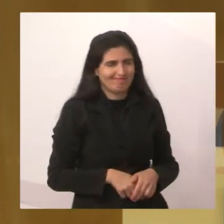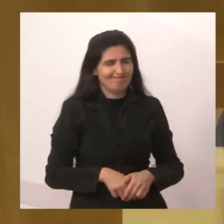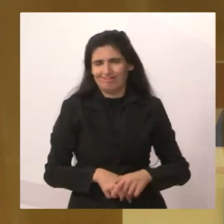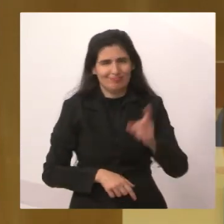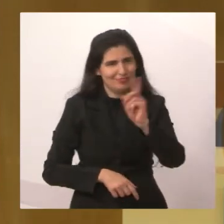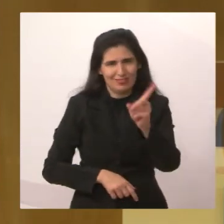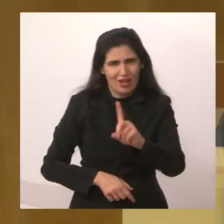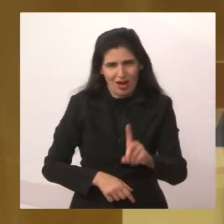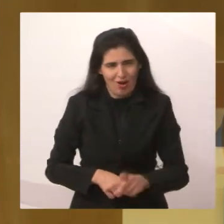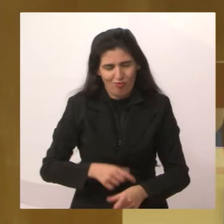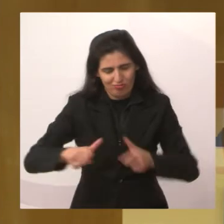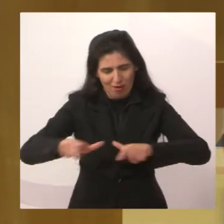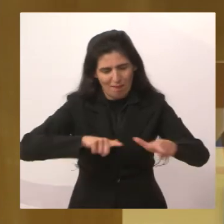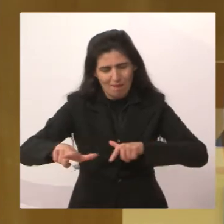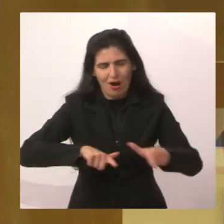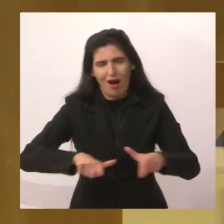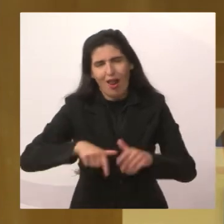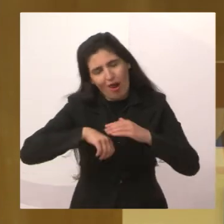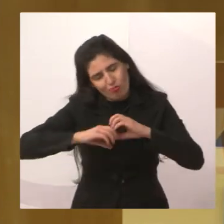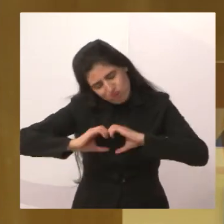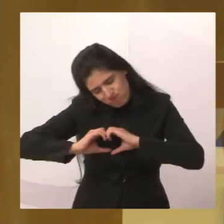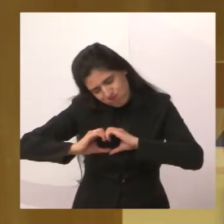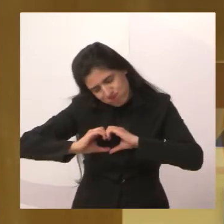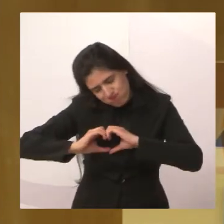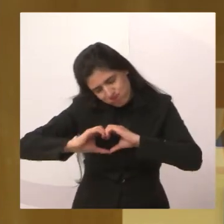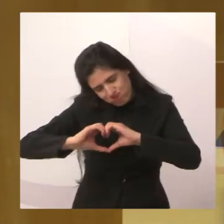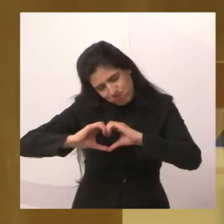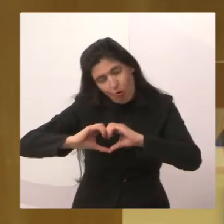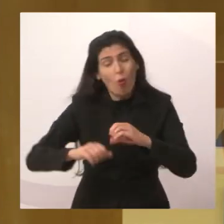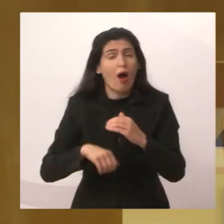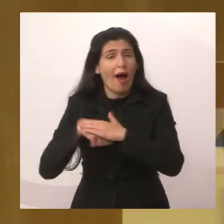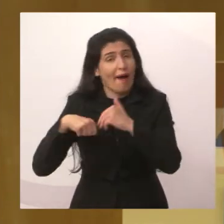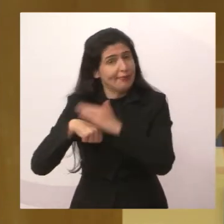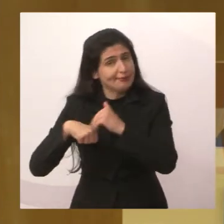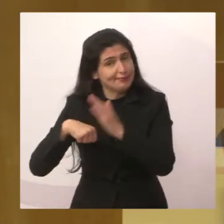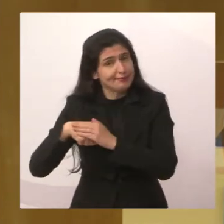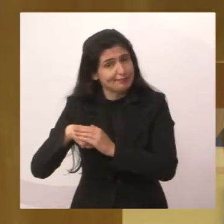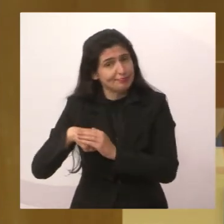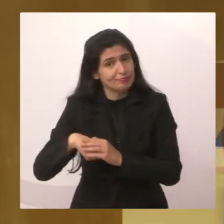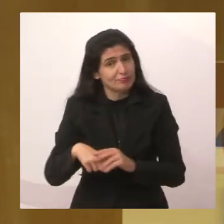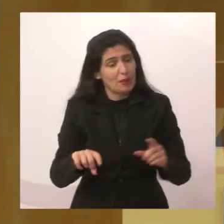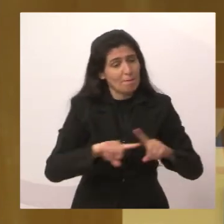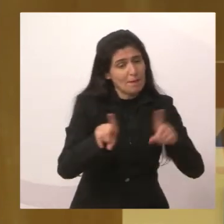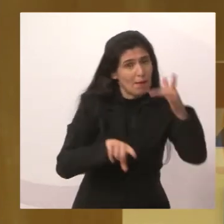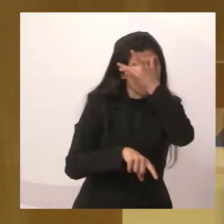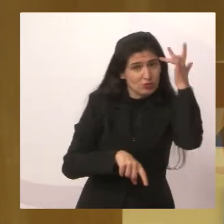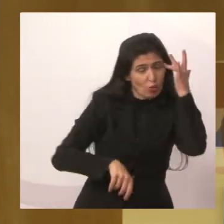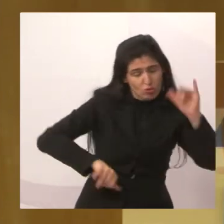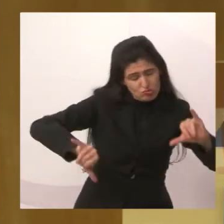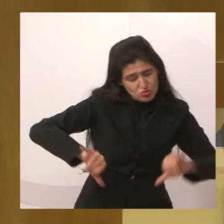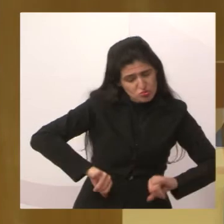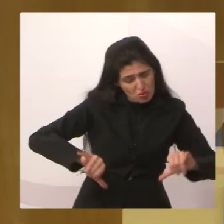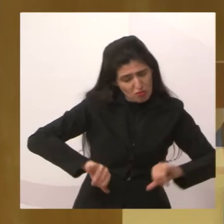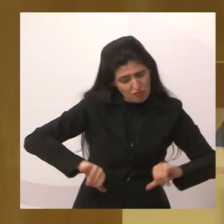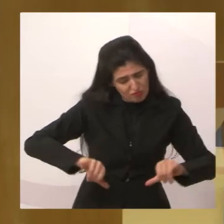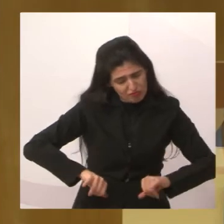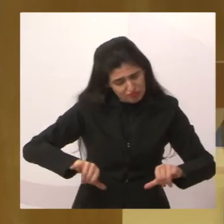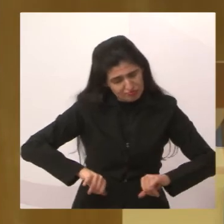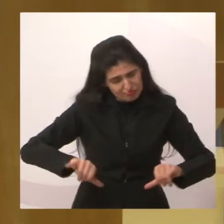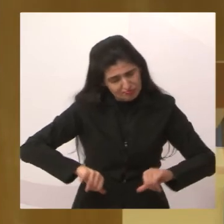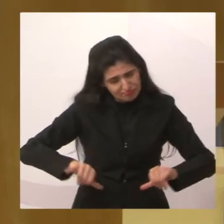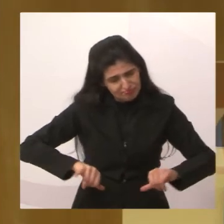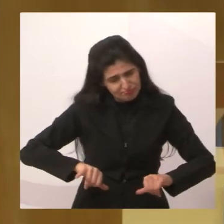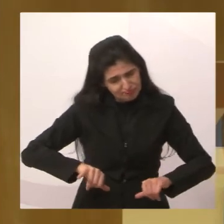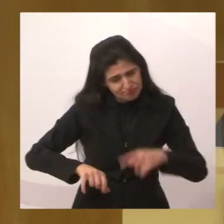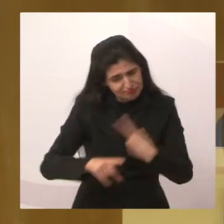vezes a população é que paga o preço. E isso é terrível, né? É terrível. E eu ainda quero acreditar